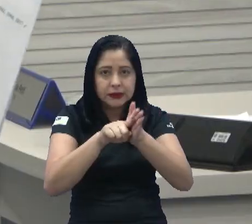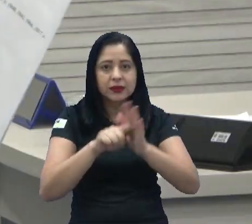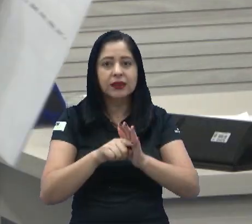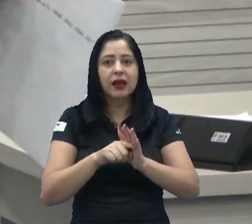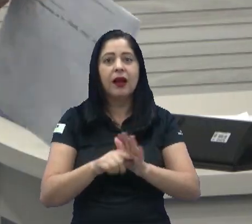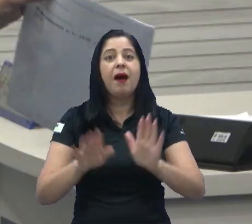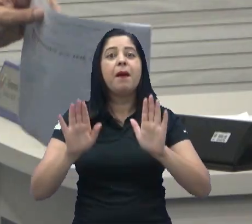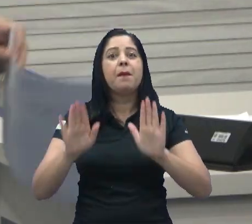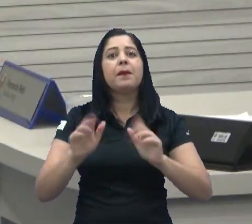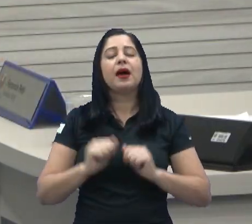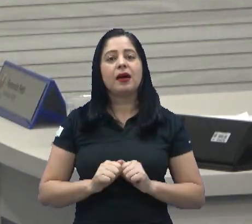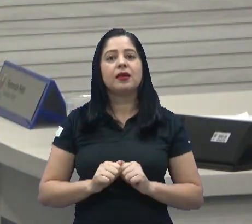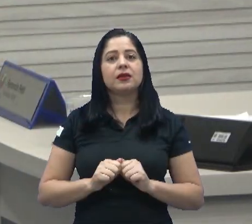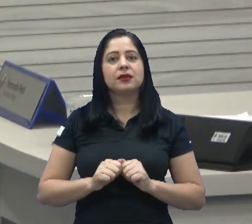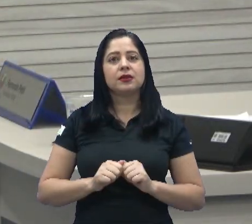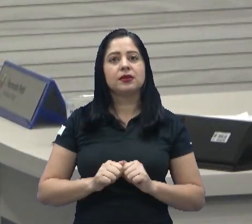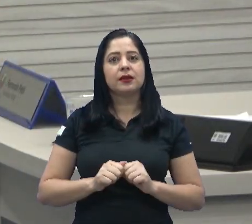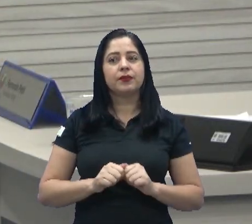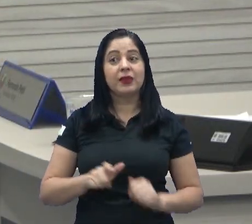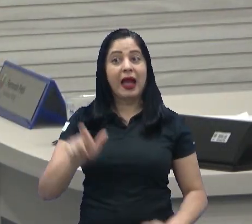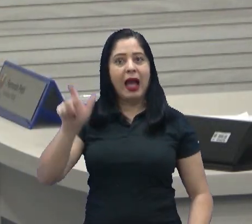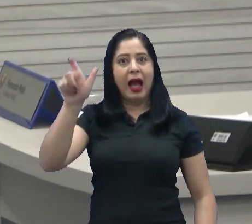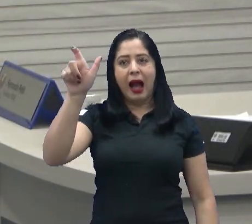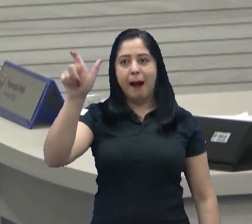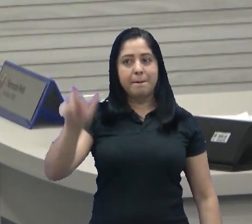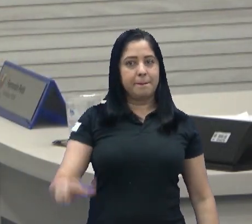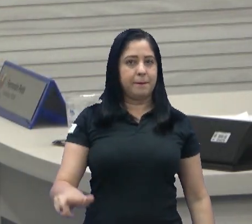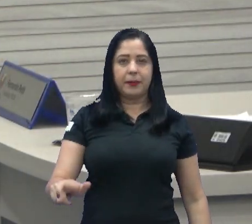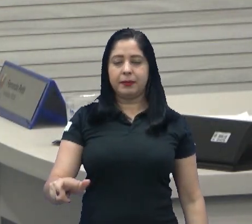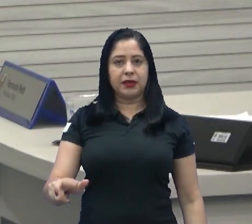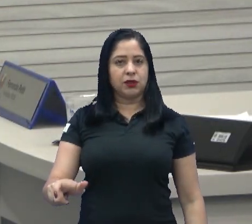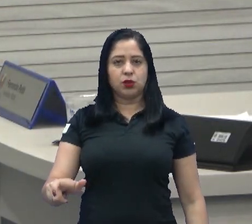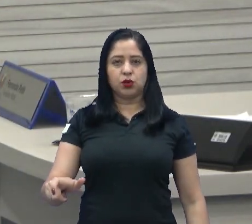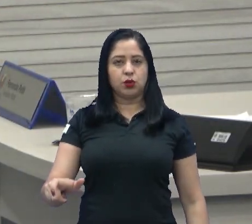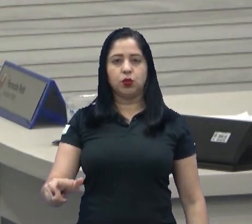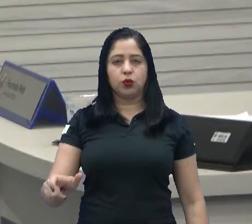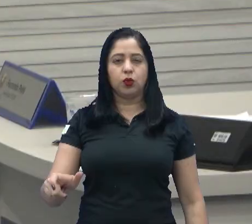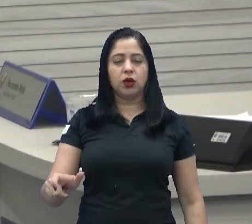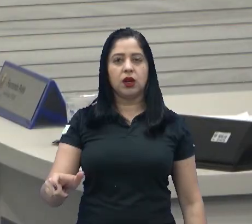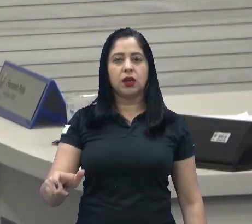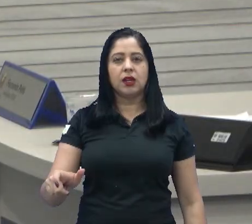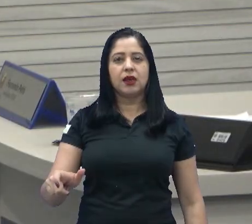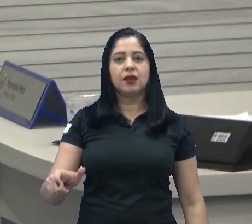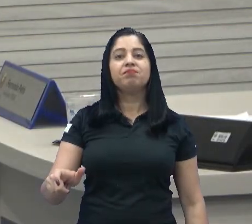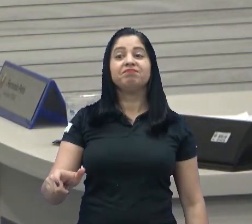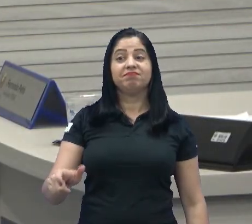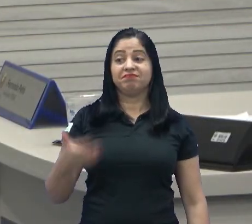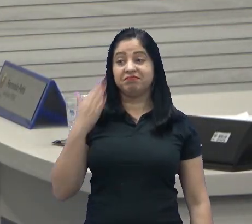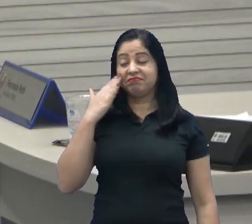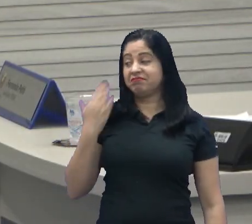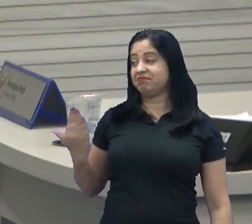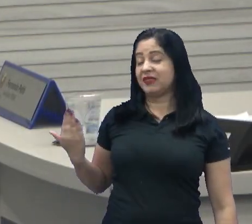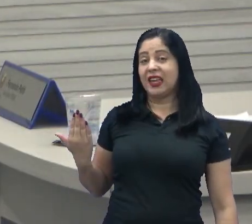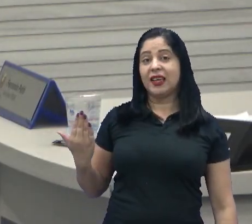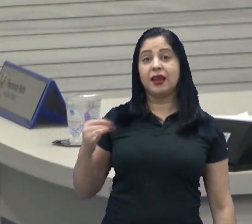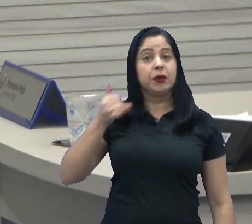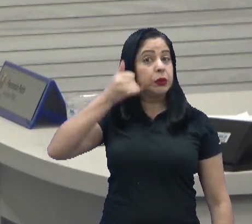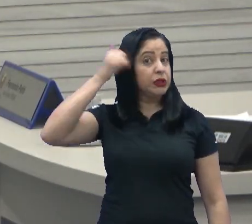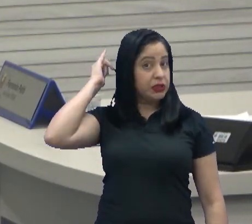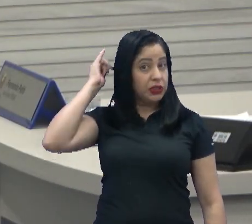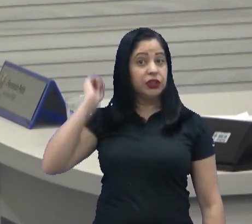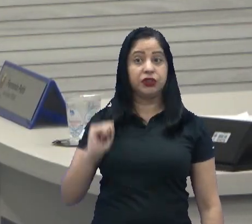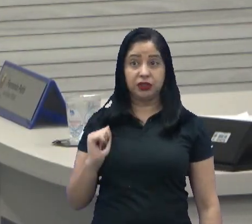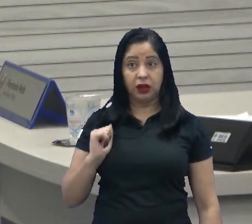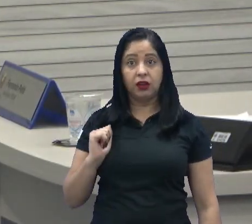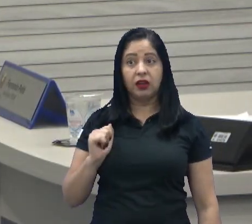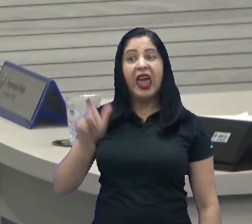dizer que a pessoa mais conhecedora dessa causa de vocês é aqui o vereador Sidney. Então, quero